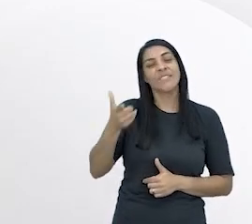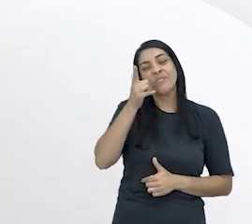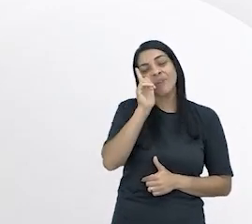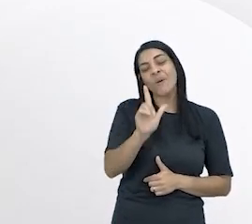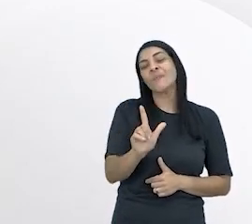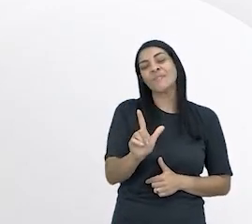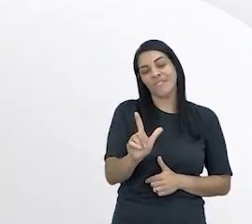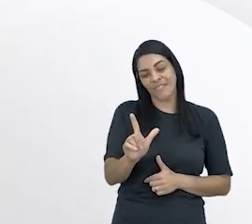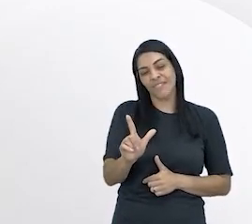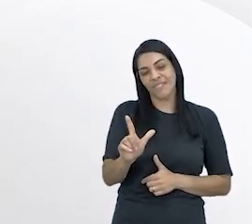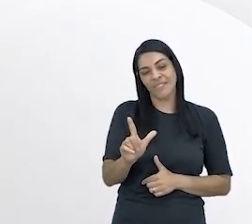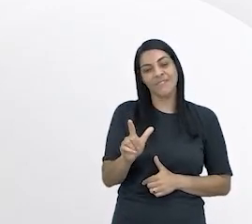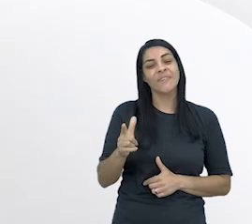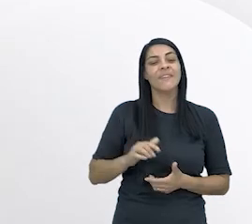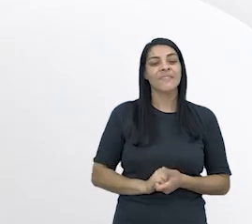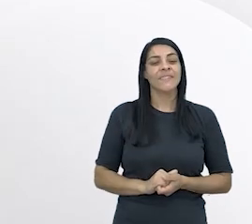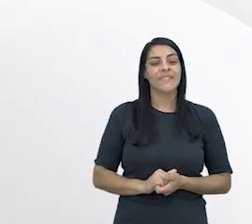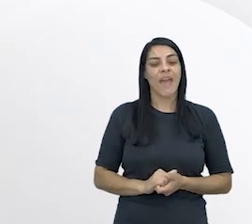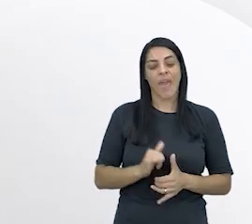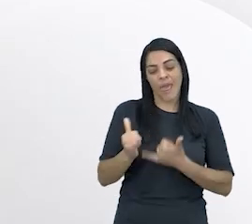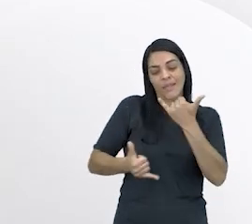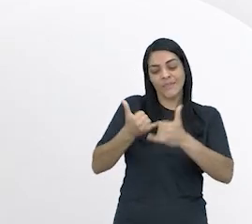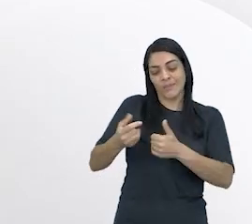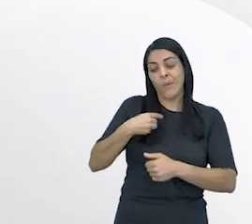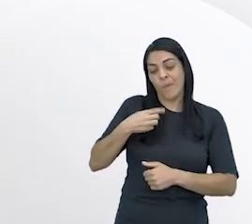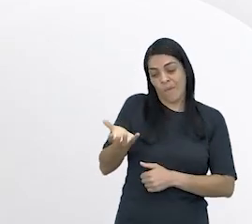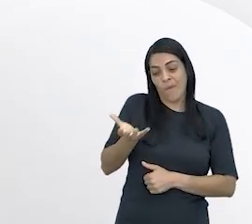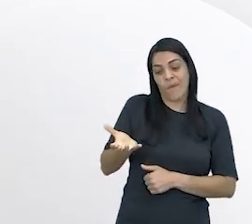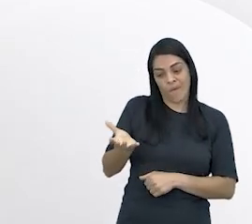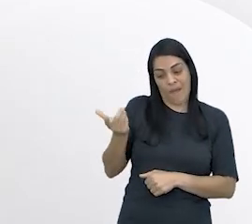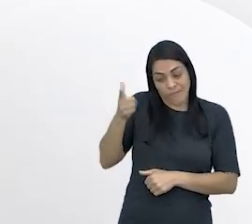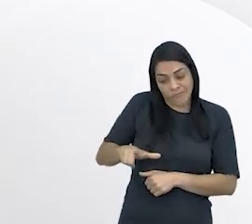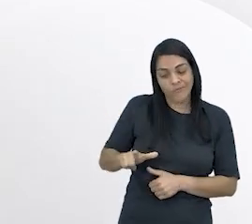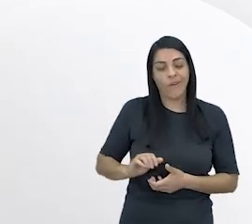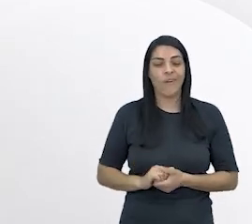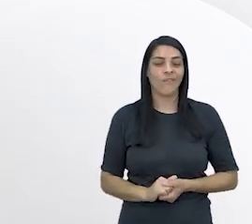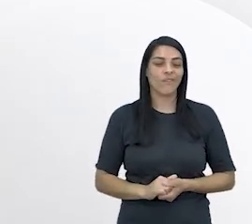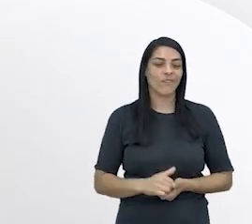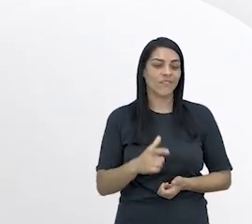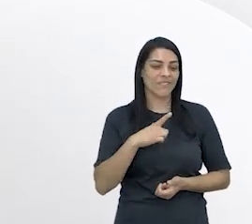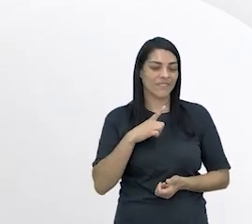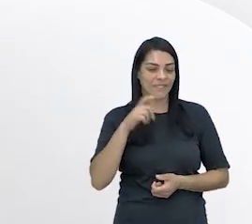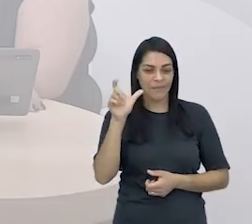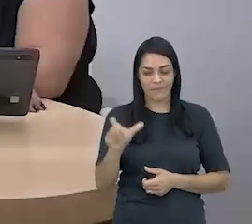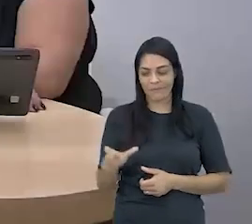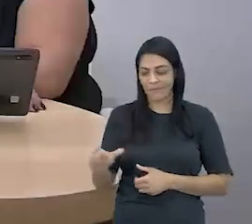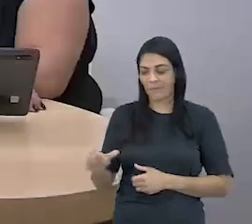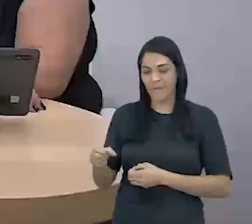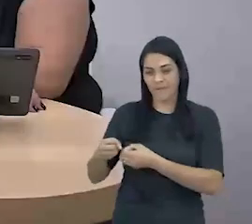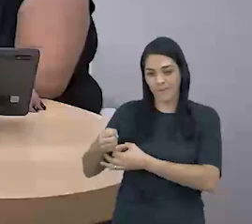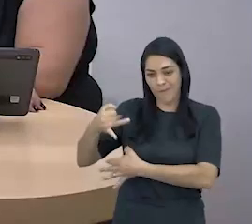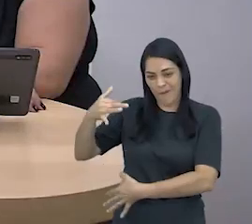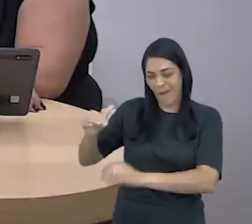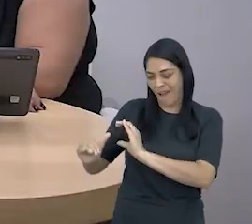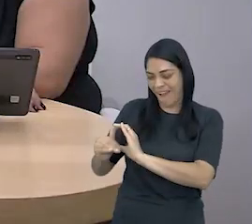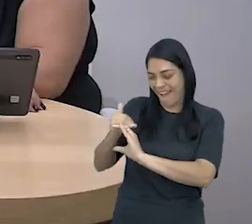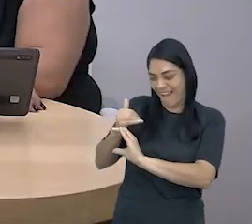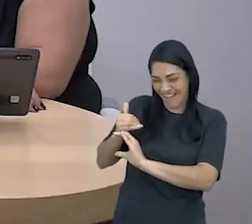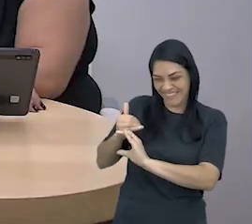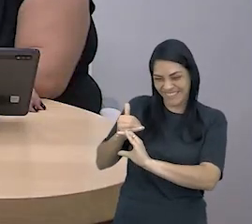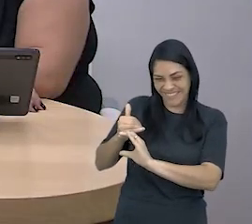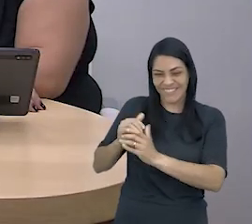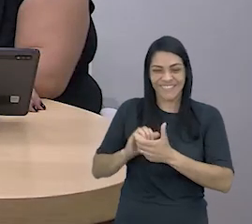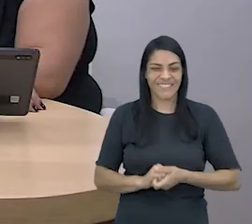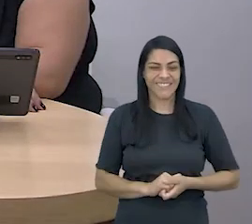depois a gente vai fazer a revanche. Ó, tem gente indo e voltando aqui, ó. Ela